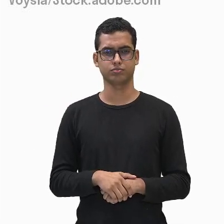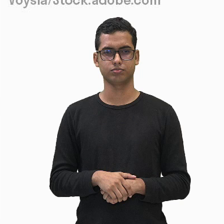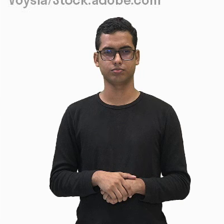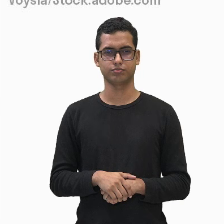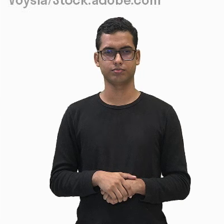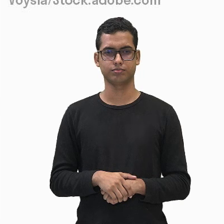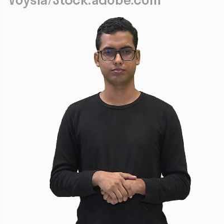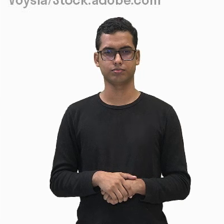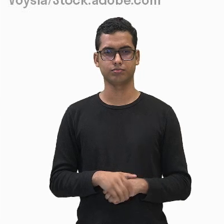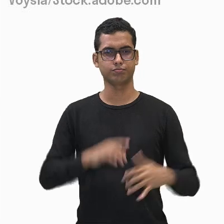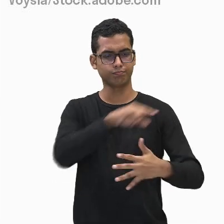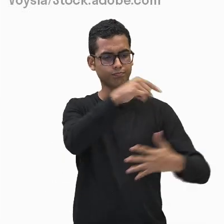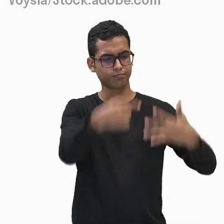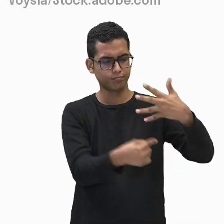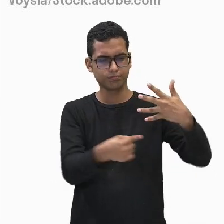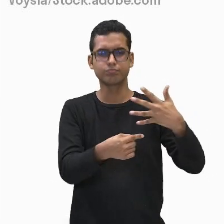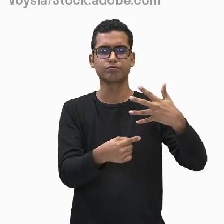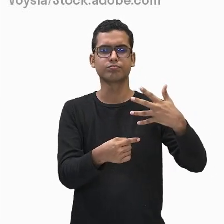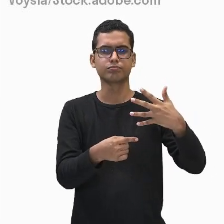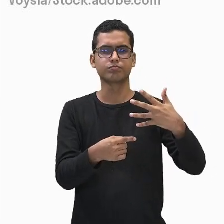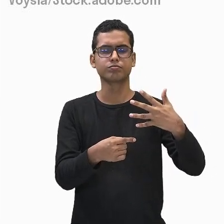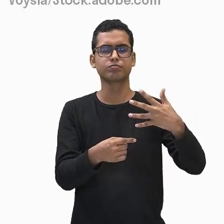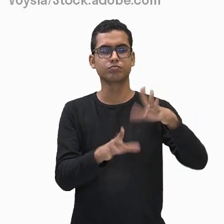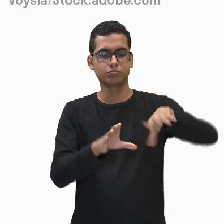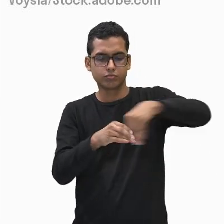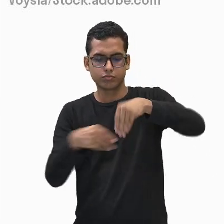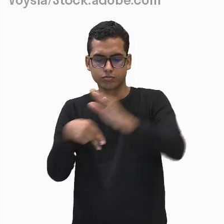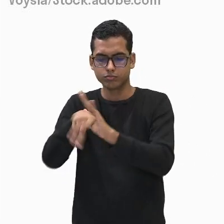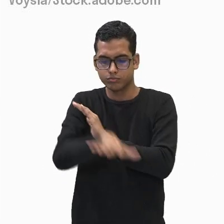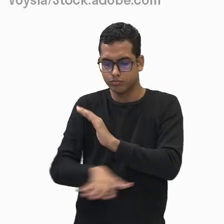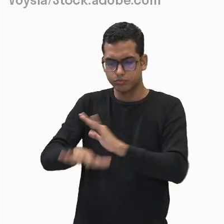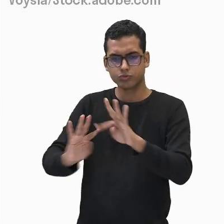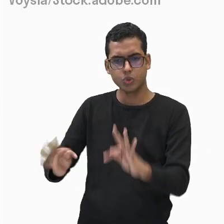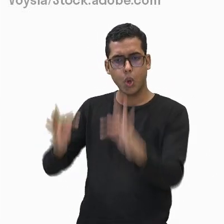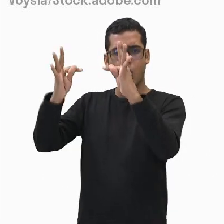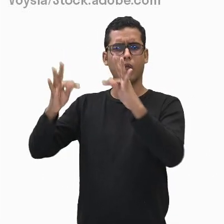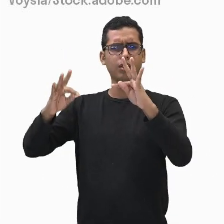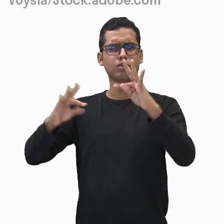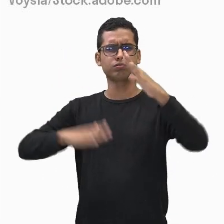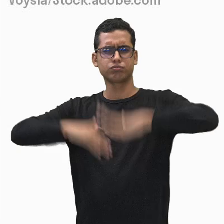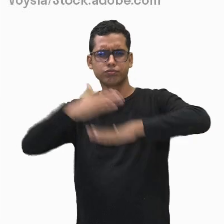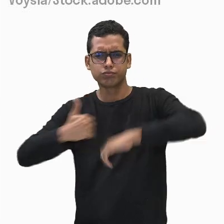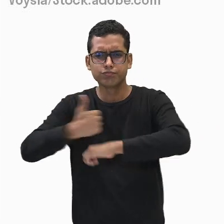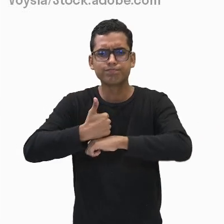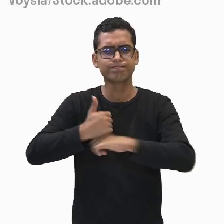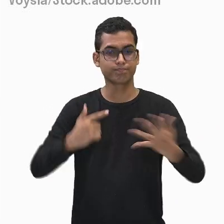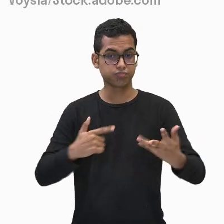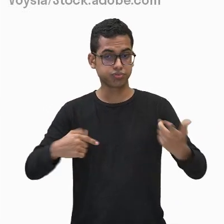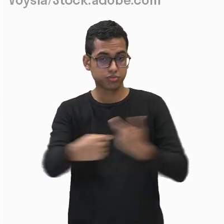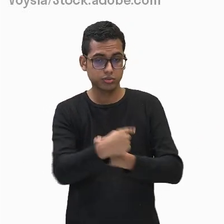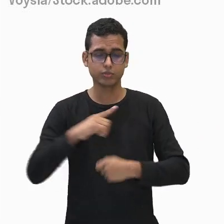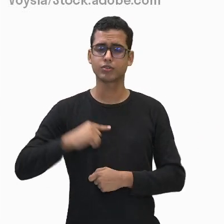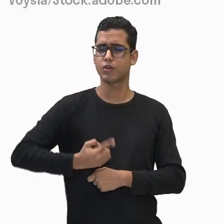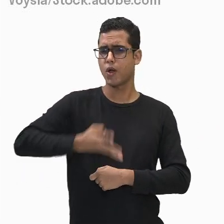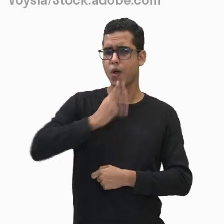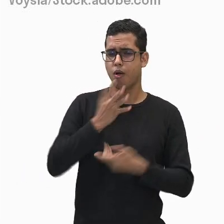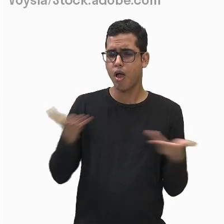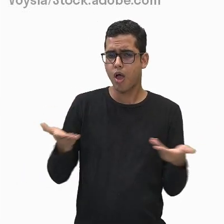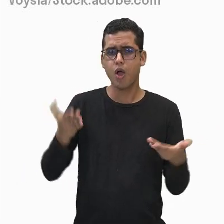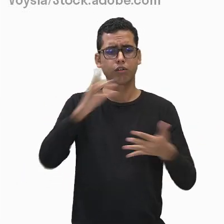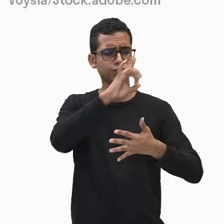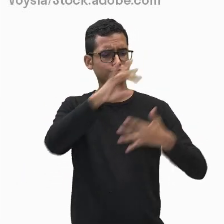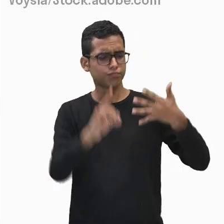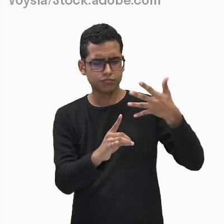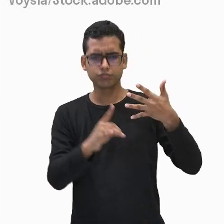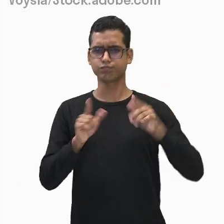dentro da área da tecnologia, de todas essas profissões que estão em alta no momento, vamos conhecer um pouquinho sobre o